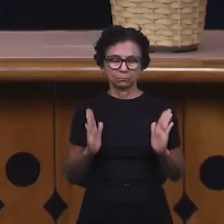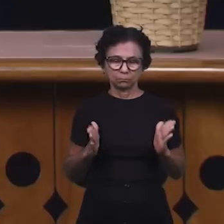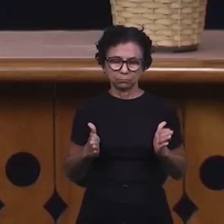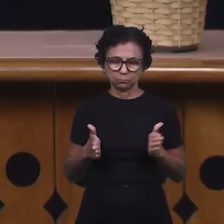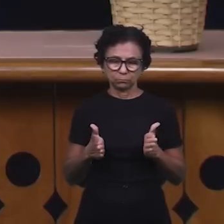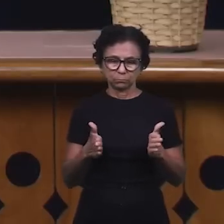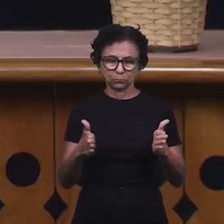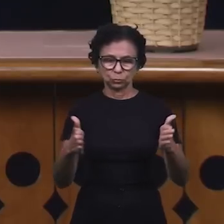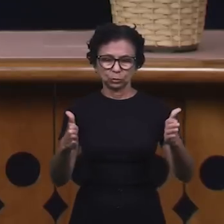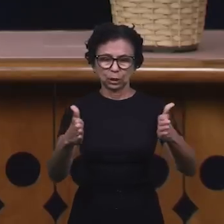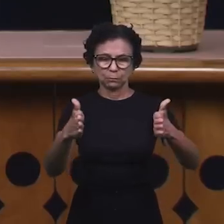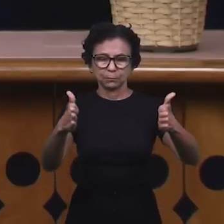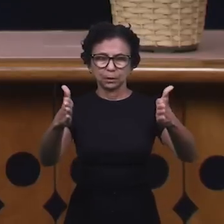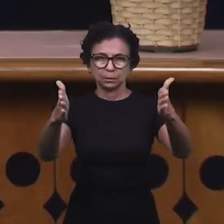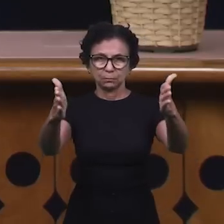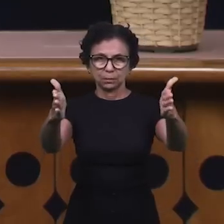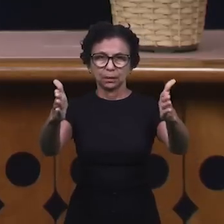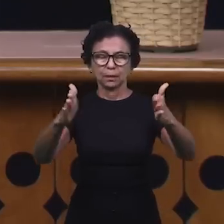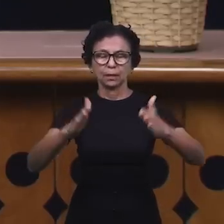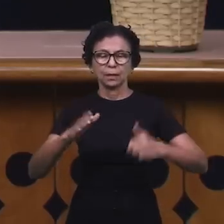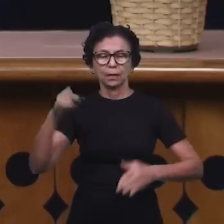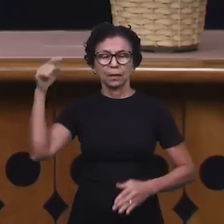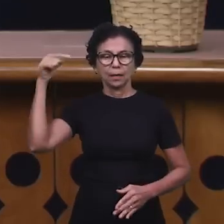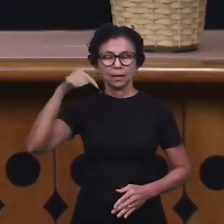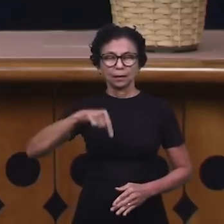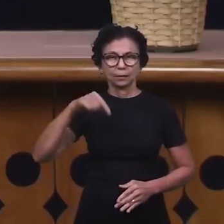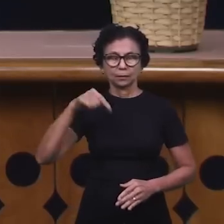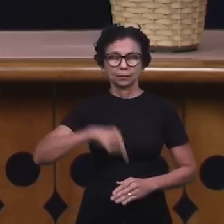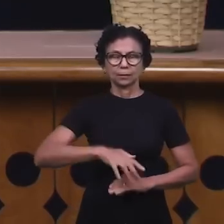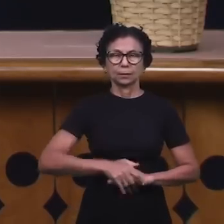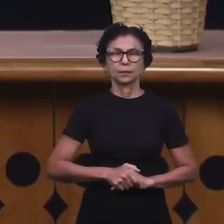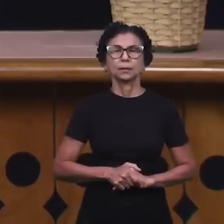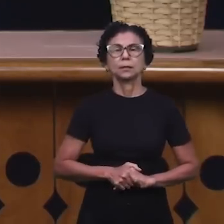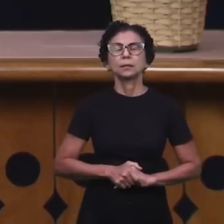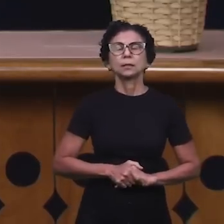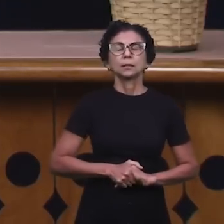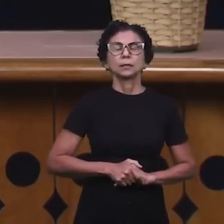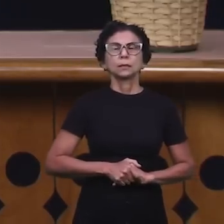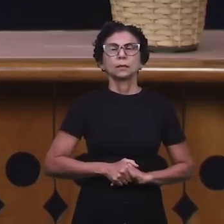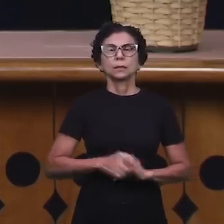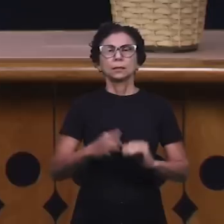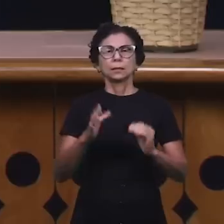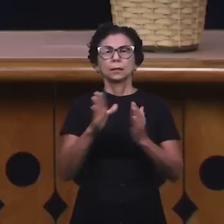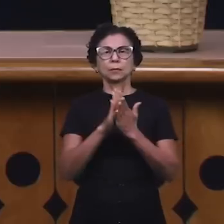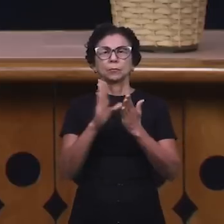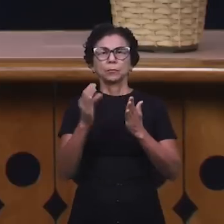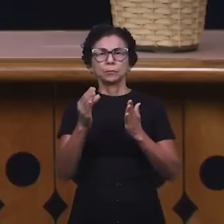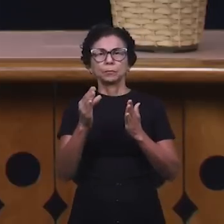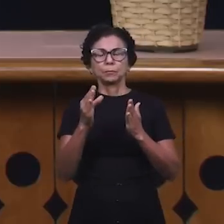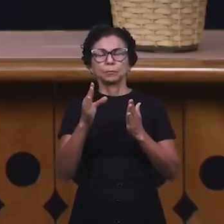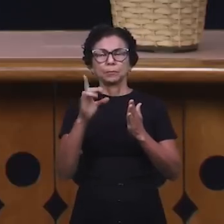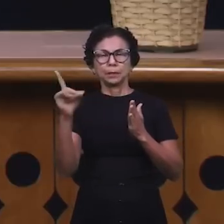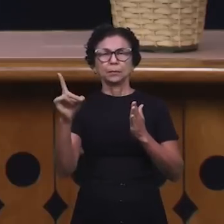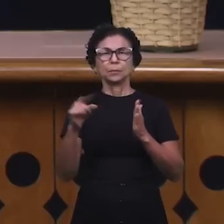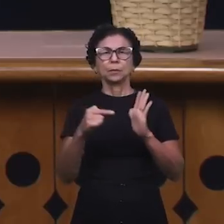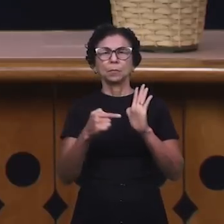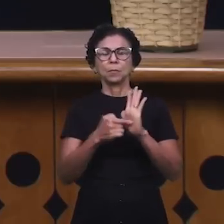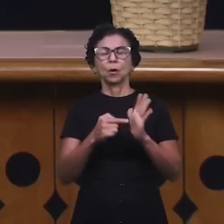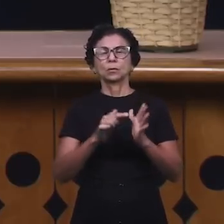outras vezes em Jerusalém, mas esta era a qual da palavra falava que ele viria como